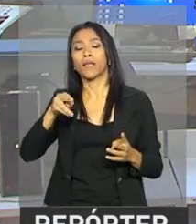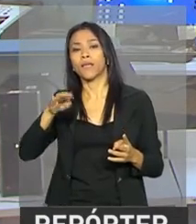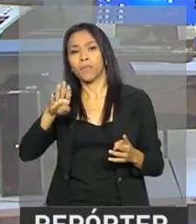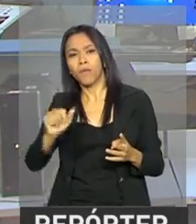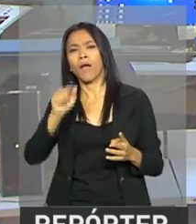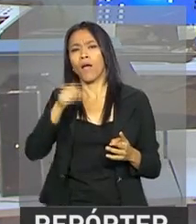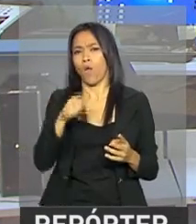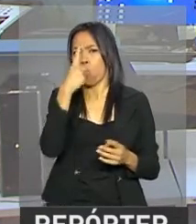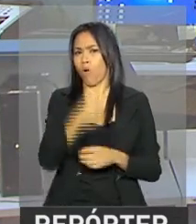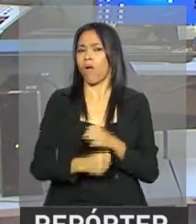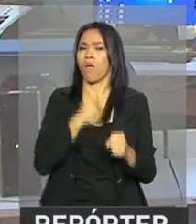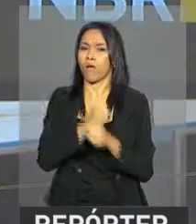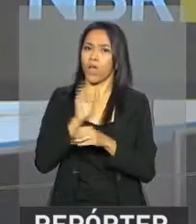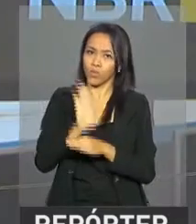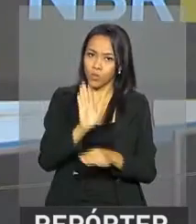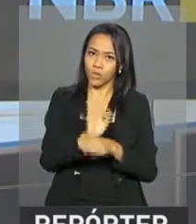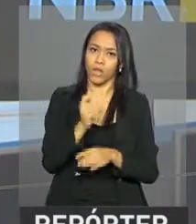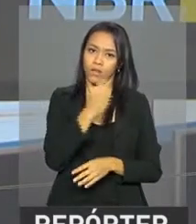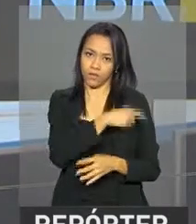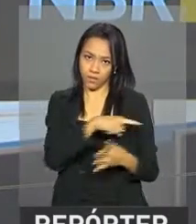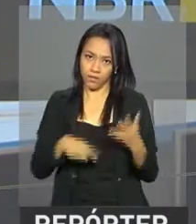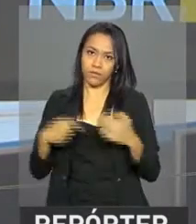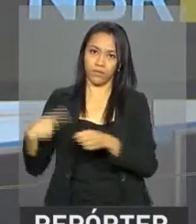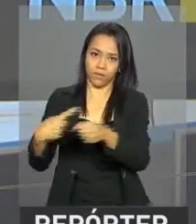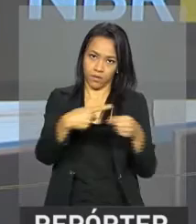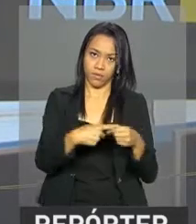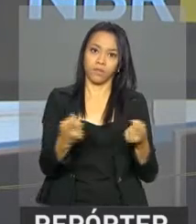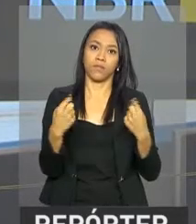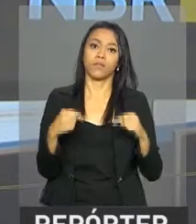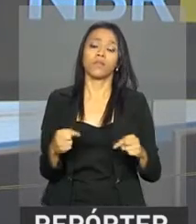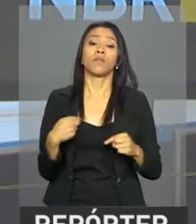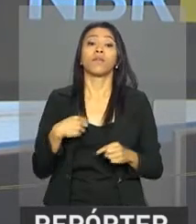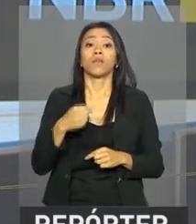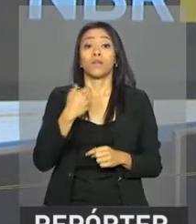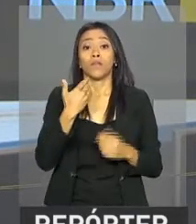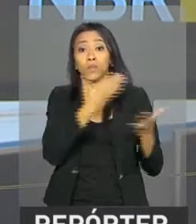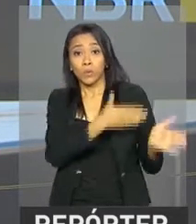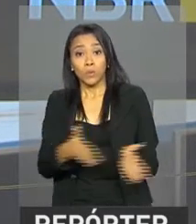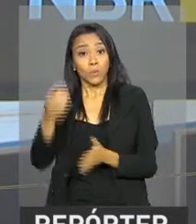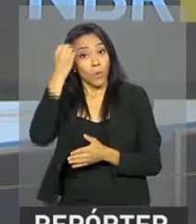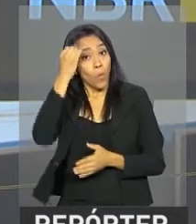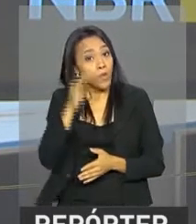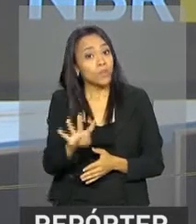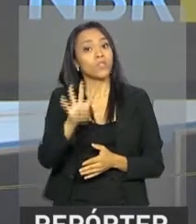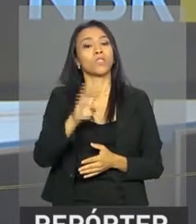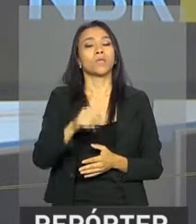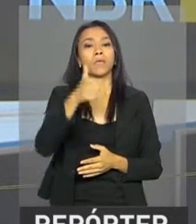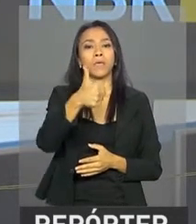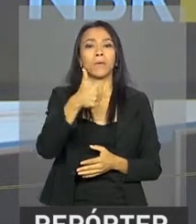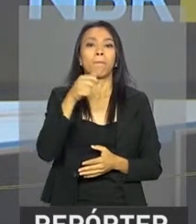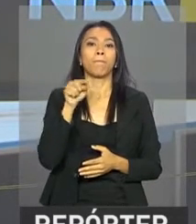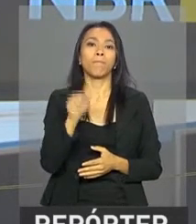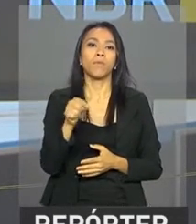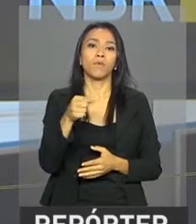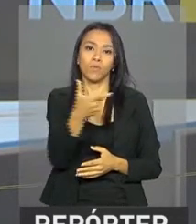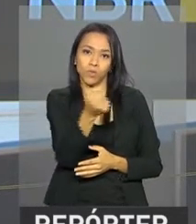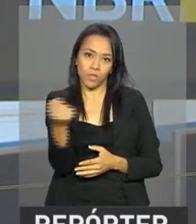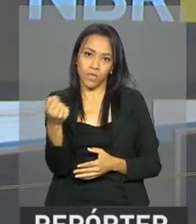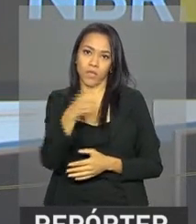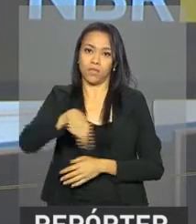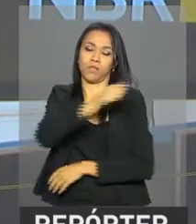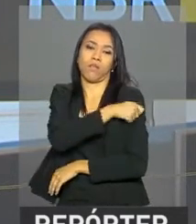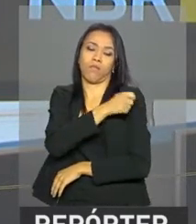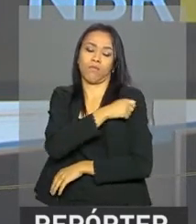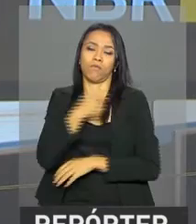de um ano. Durante os 4 dias, 1.200 alunos participaram em Brasília da 9ª edição